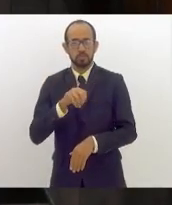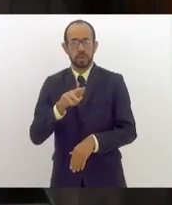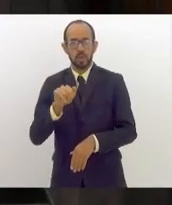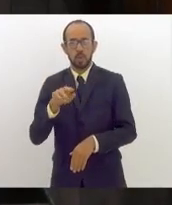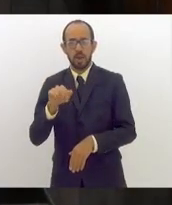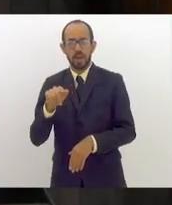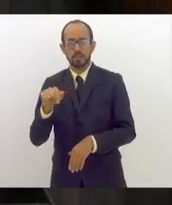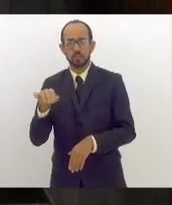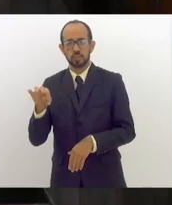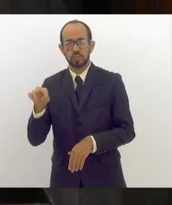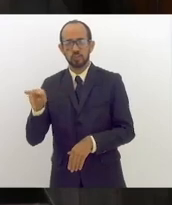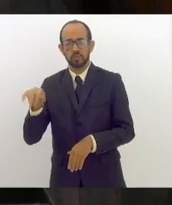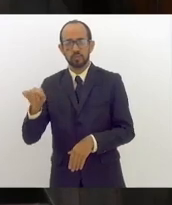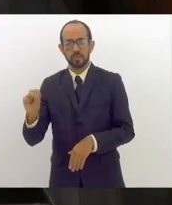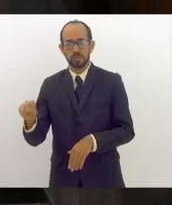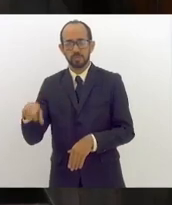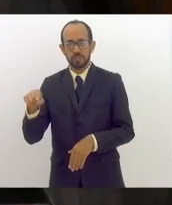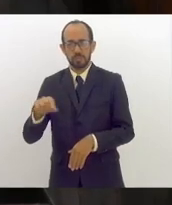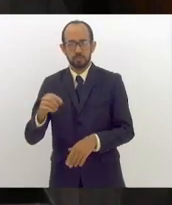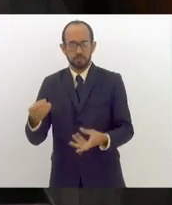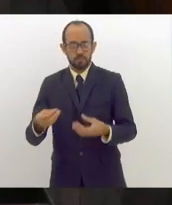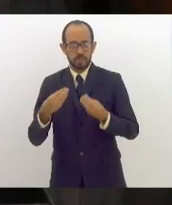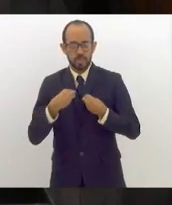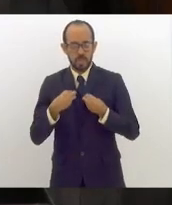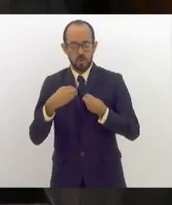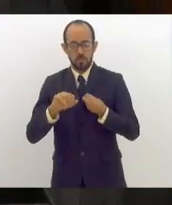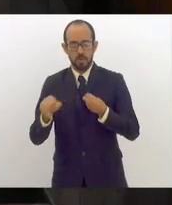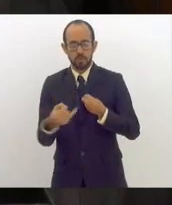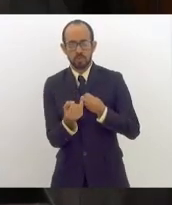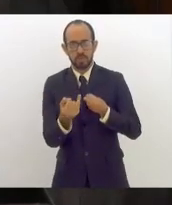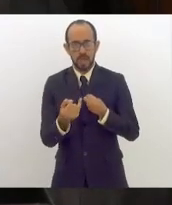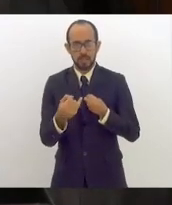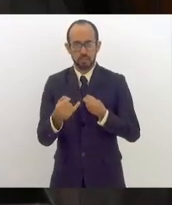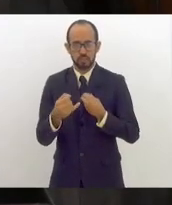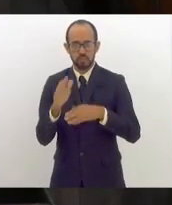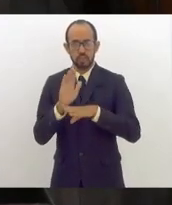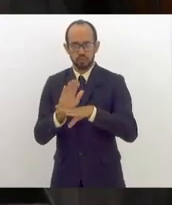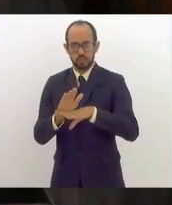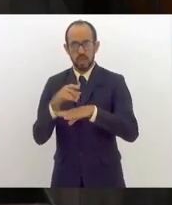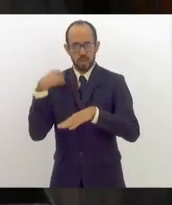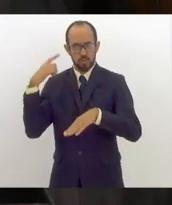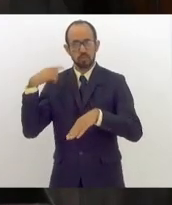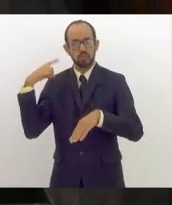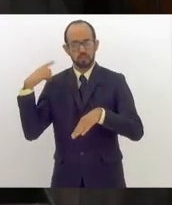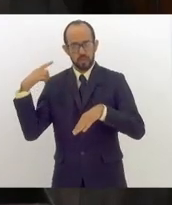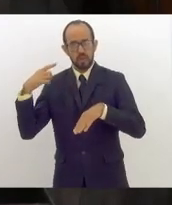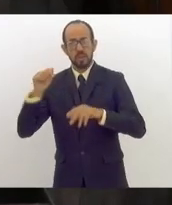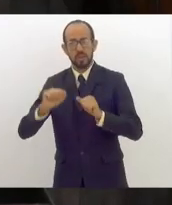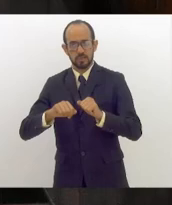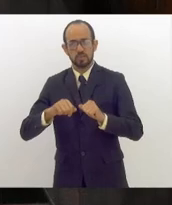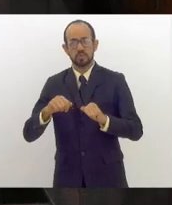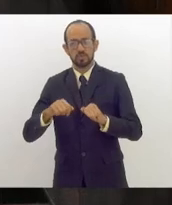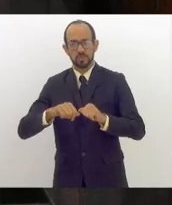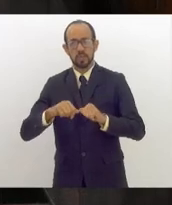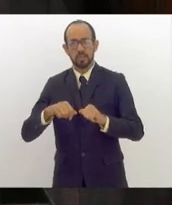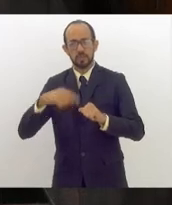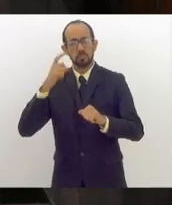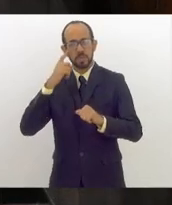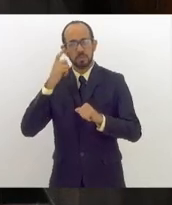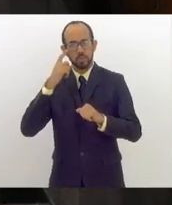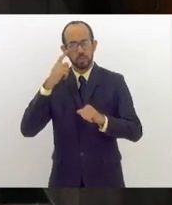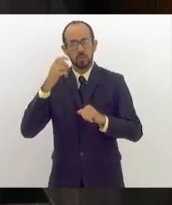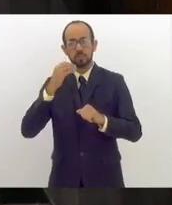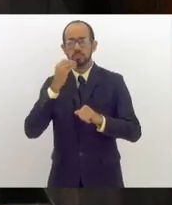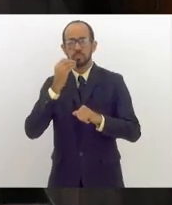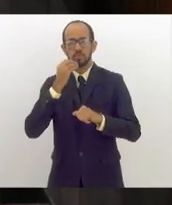que me olhou e deu oportunidade para que eu pudesse contribuir com advocacia que enxergou que eu poderia de alguma maneira ajudar OAB e desenvolver algum